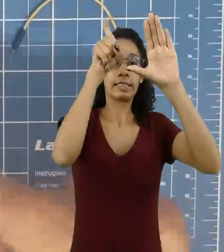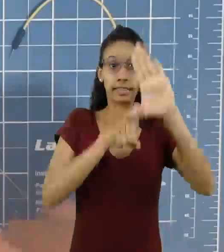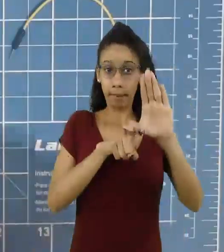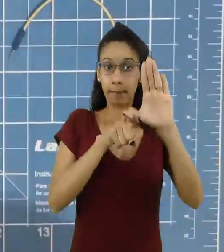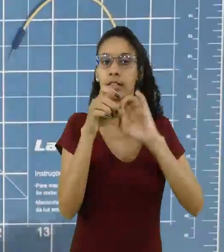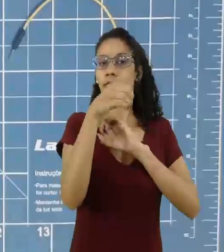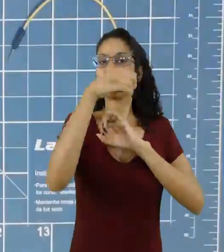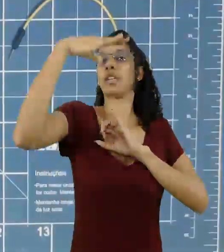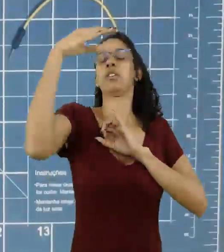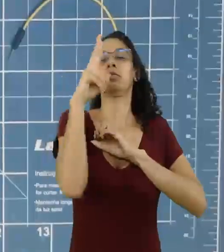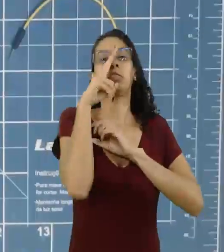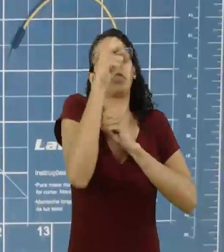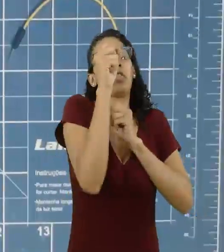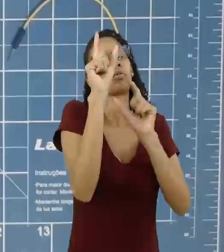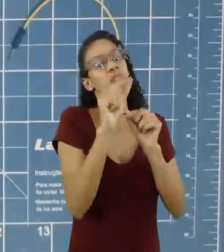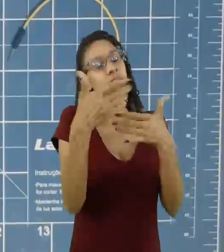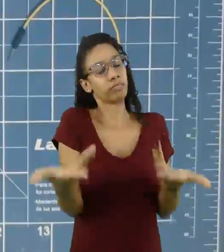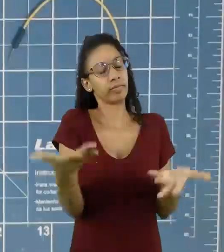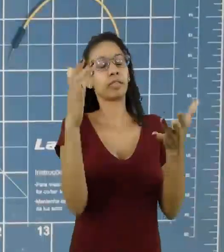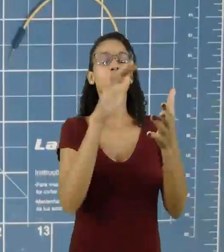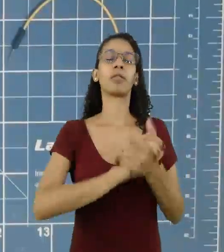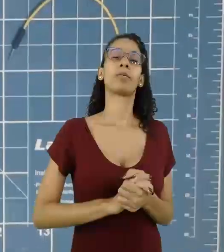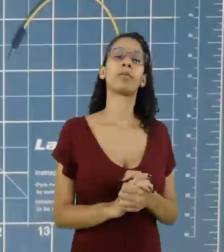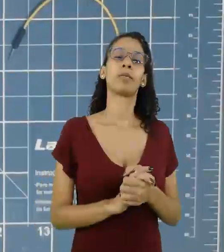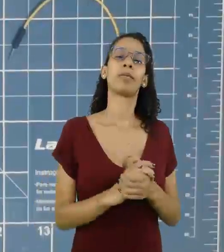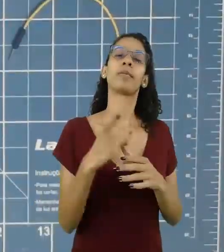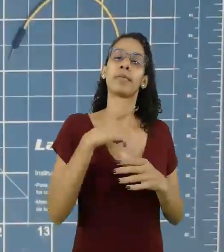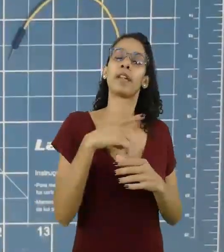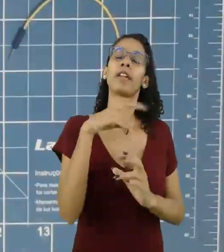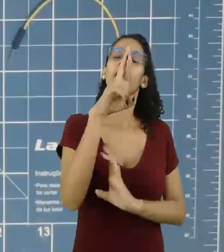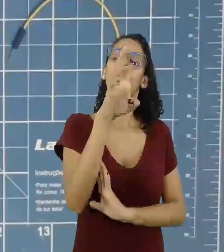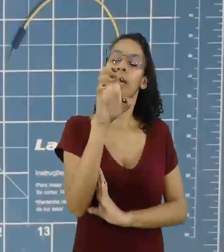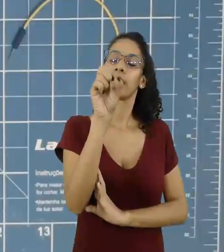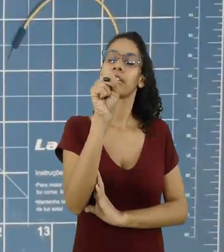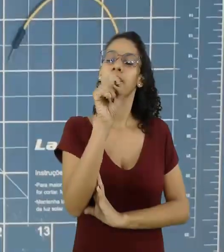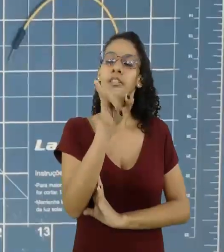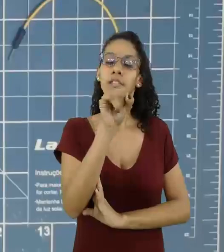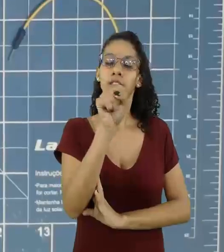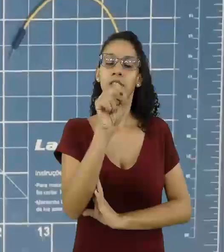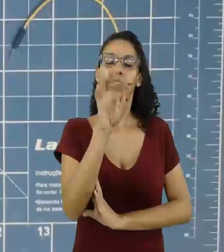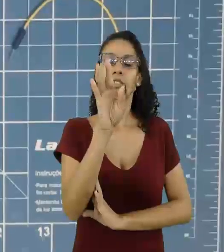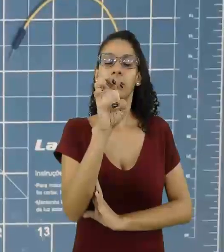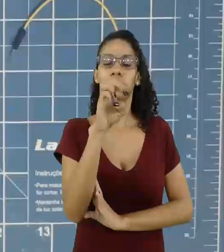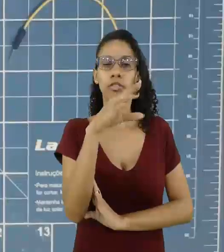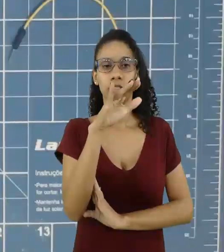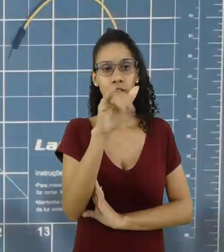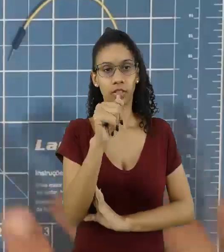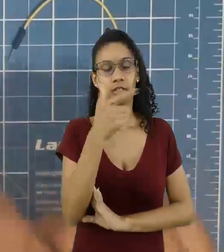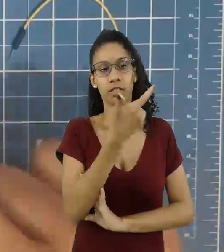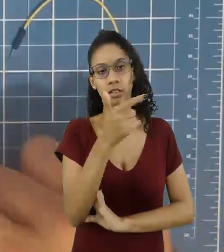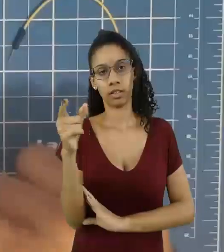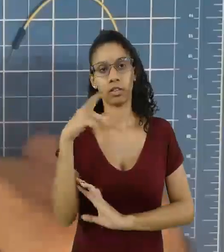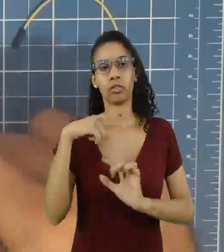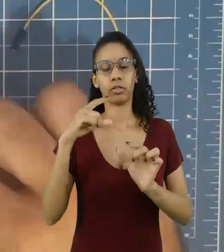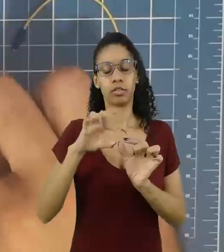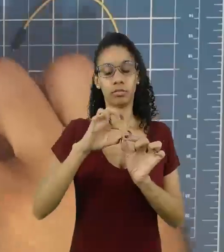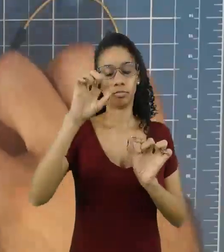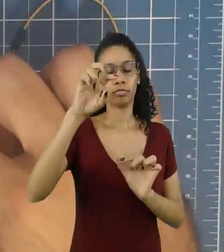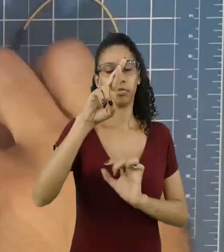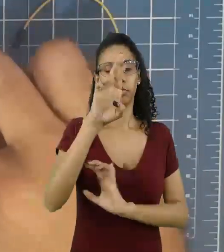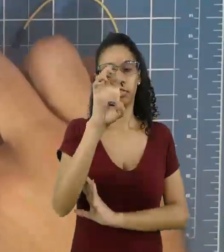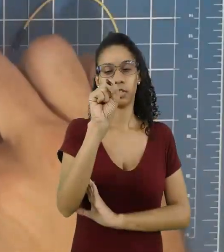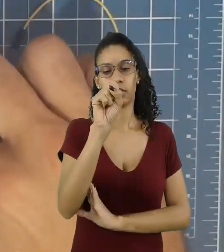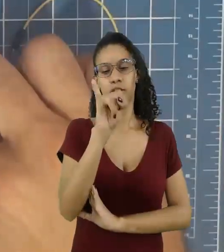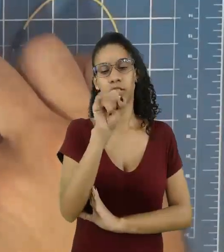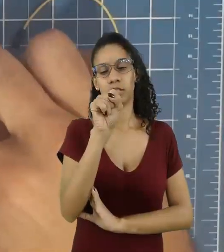dele depende da intensidade de luz, mas é uma resistência, ele possui uma resistência. Depois vai passar pela outra resistência para